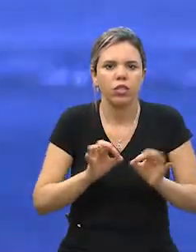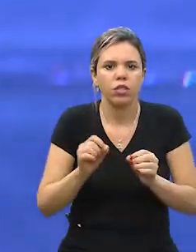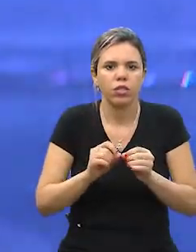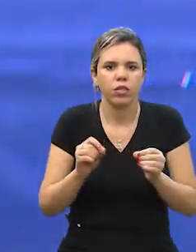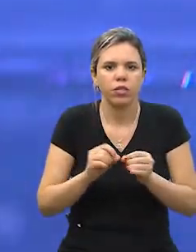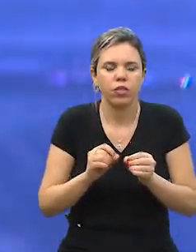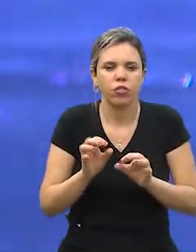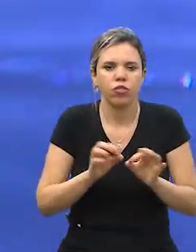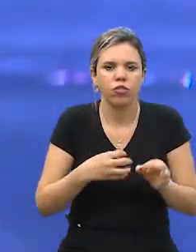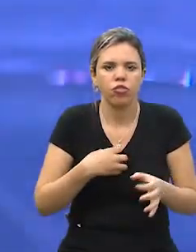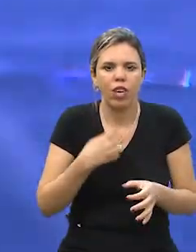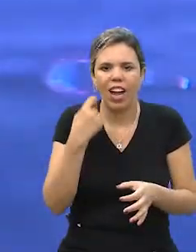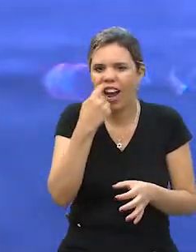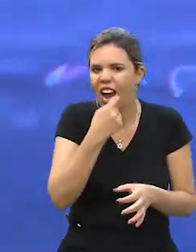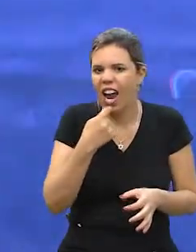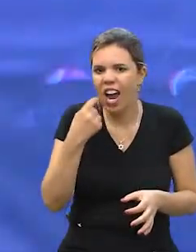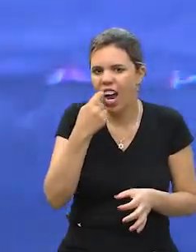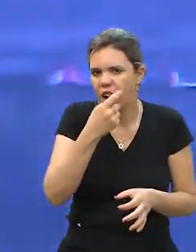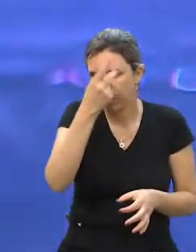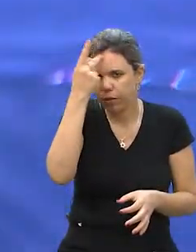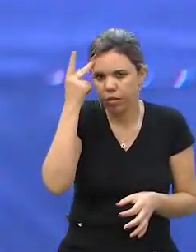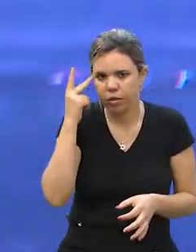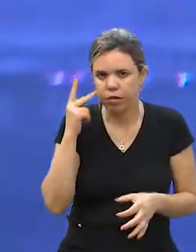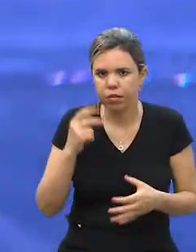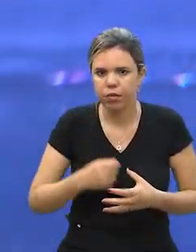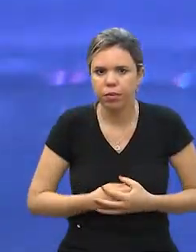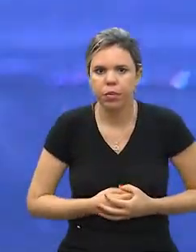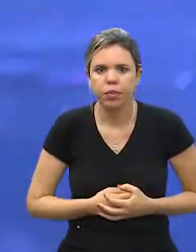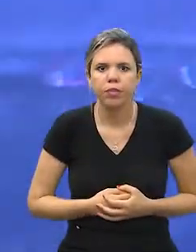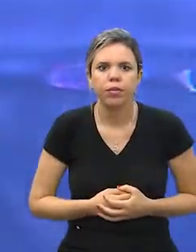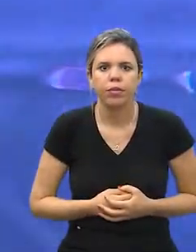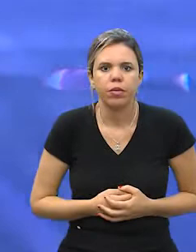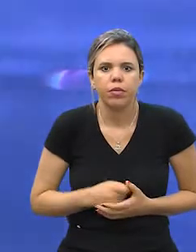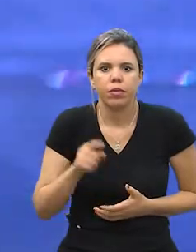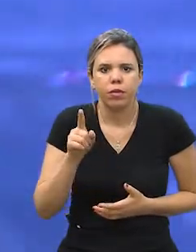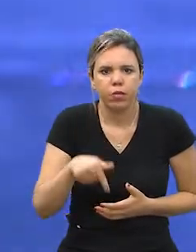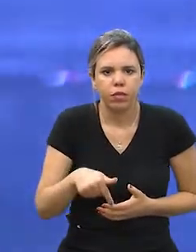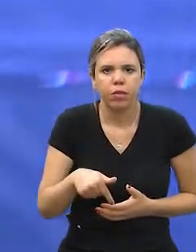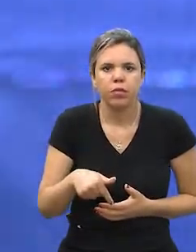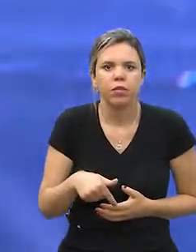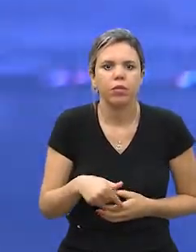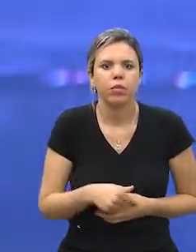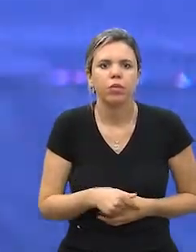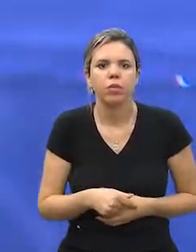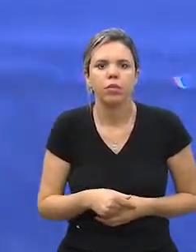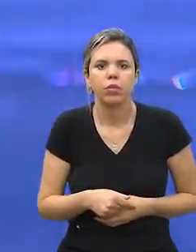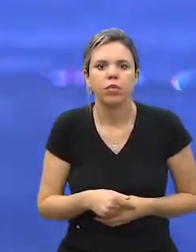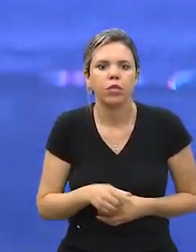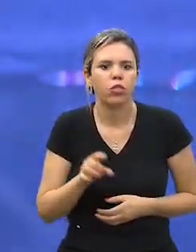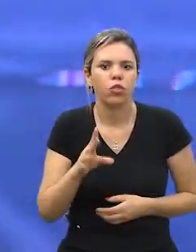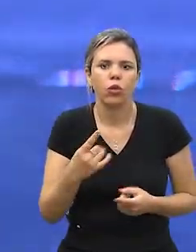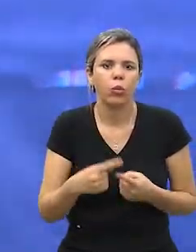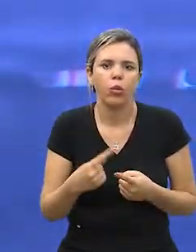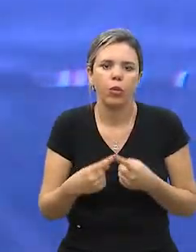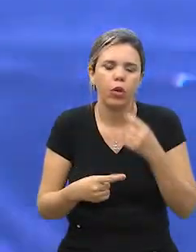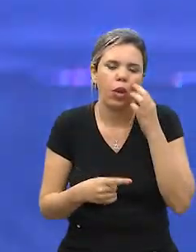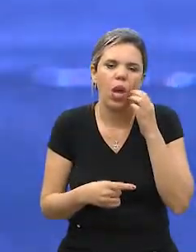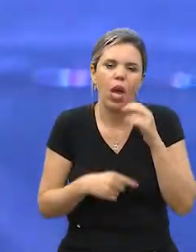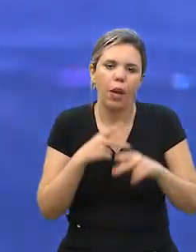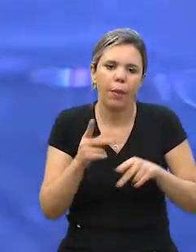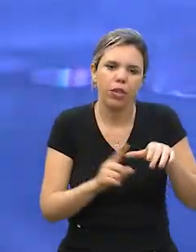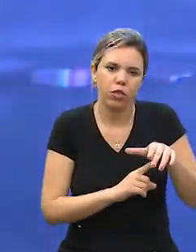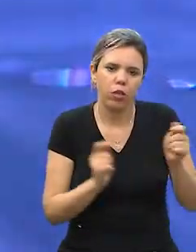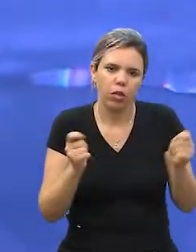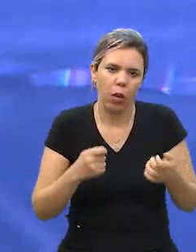o escaneamento da boca do paciente. E isso eu não tenho apenas porque o meu paciente